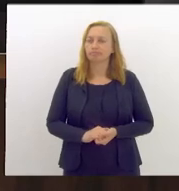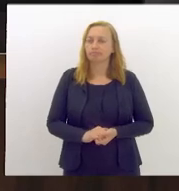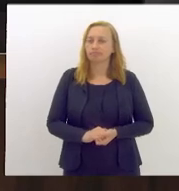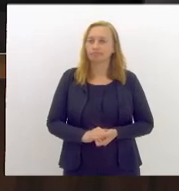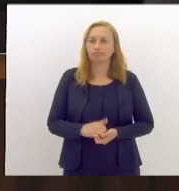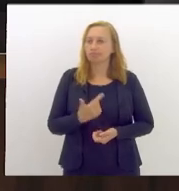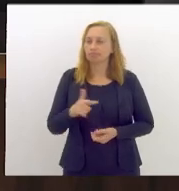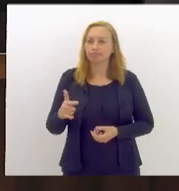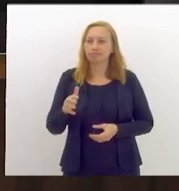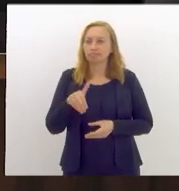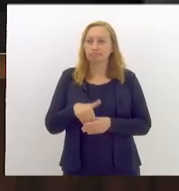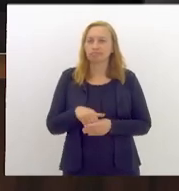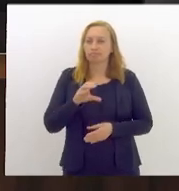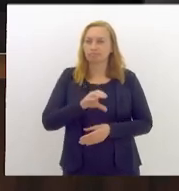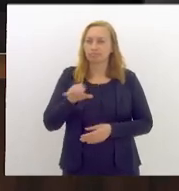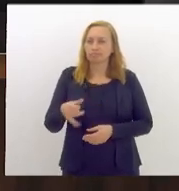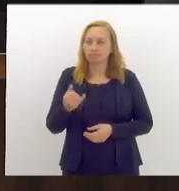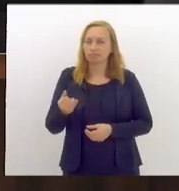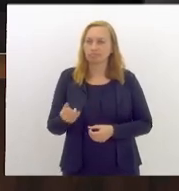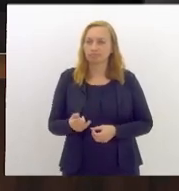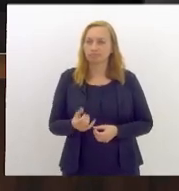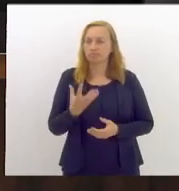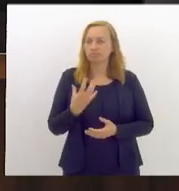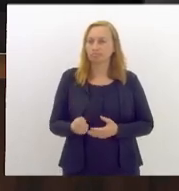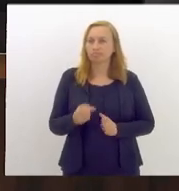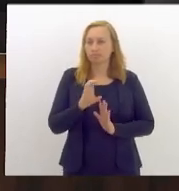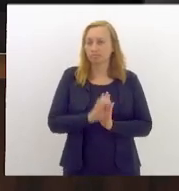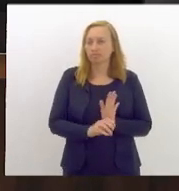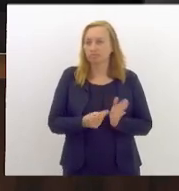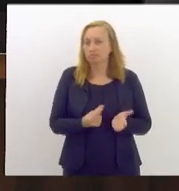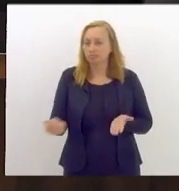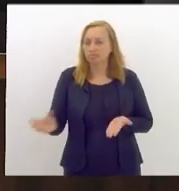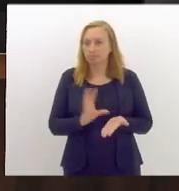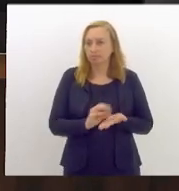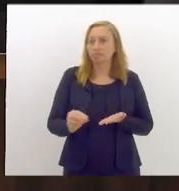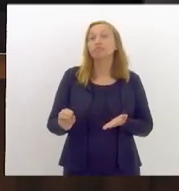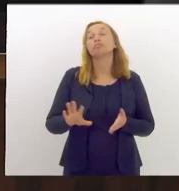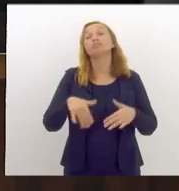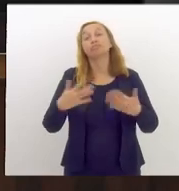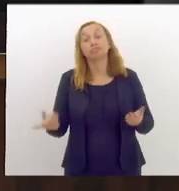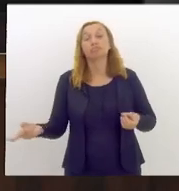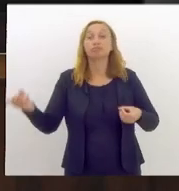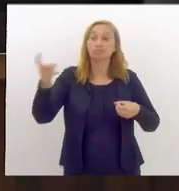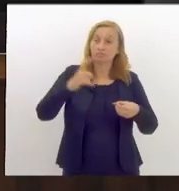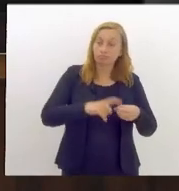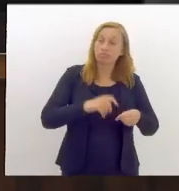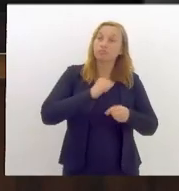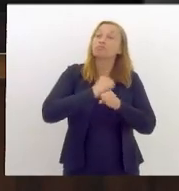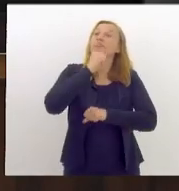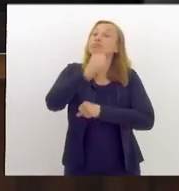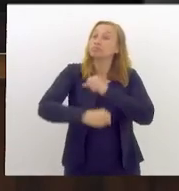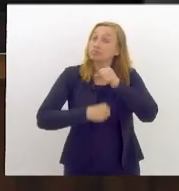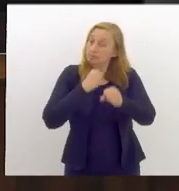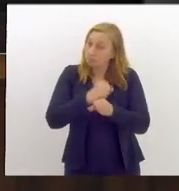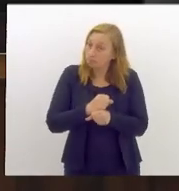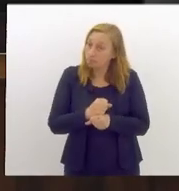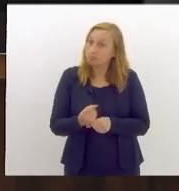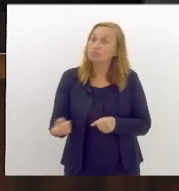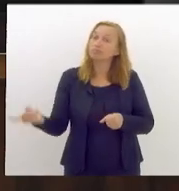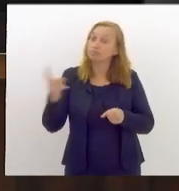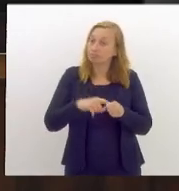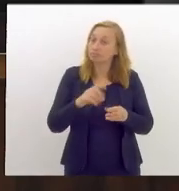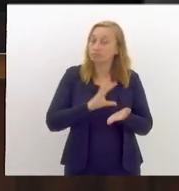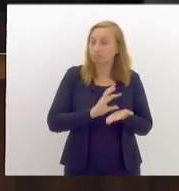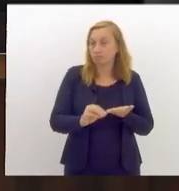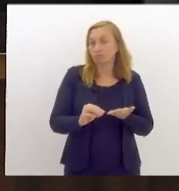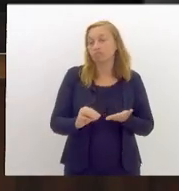não não tem que voltar na feijão recebeu emenda sai de pauta quando voltar a pausa no ano que vem no ano que vem aí